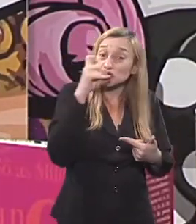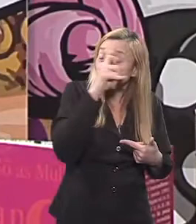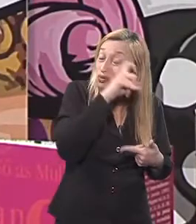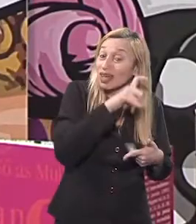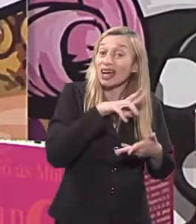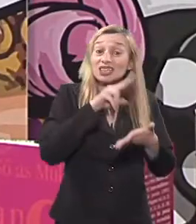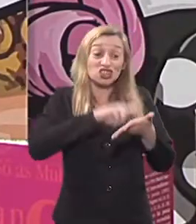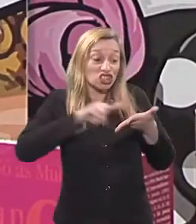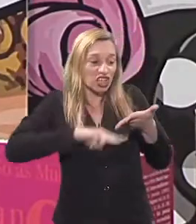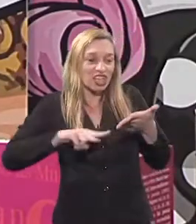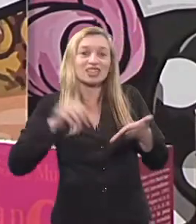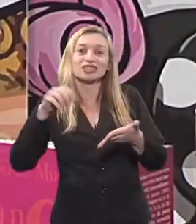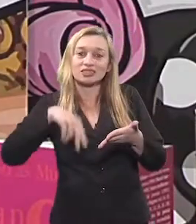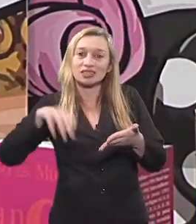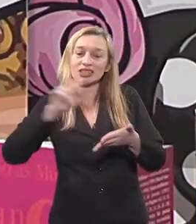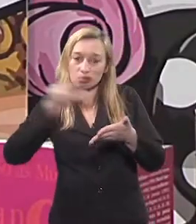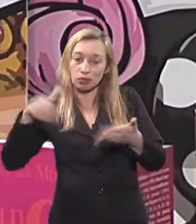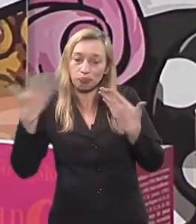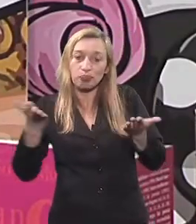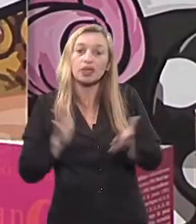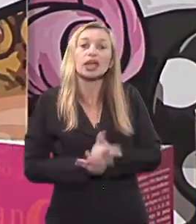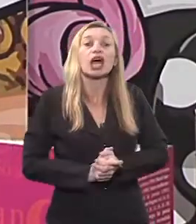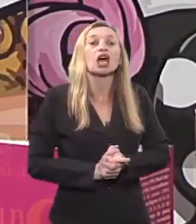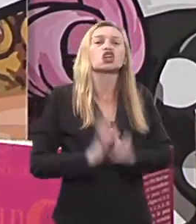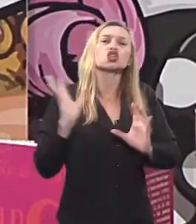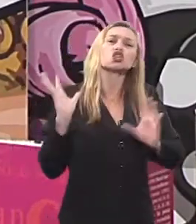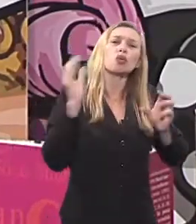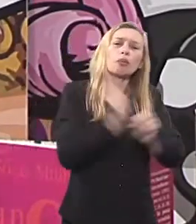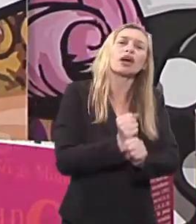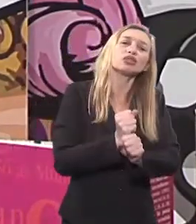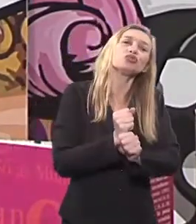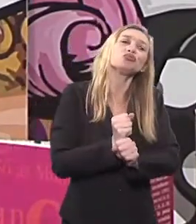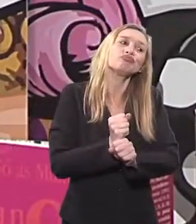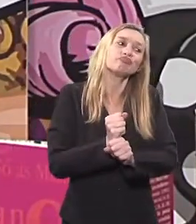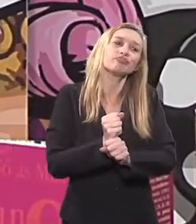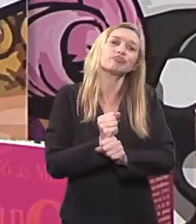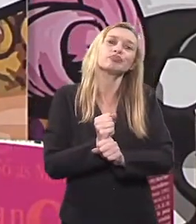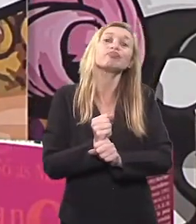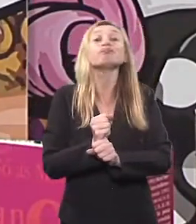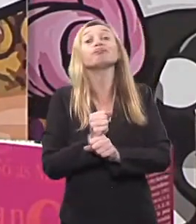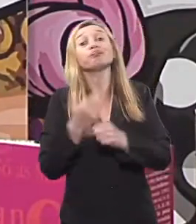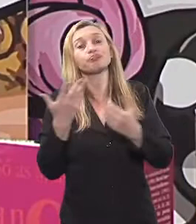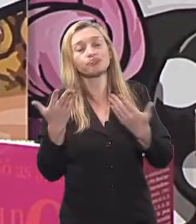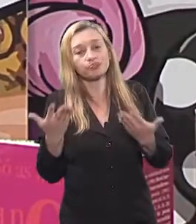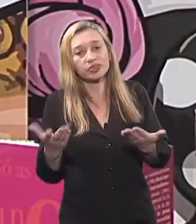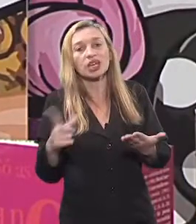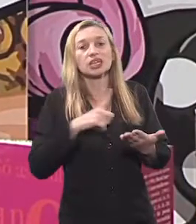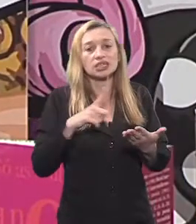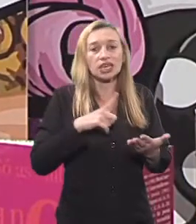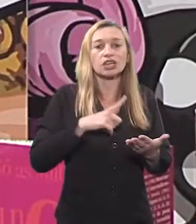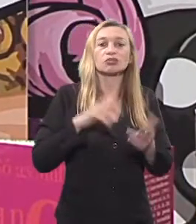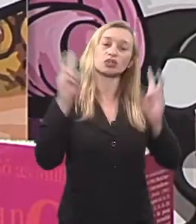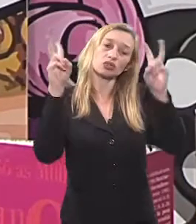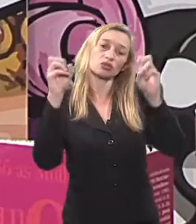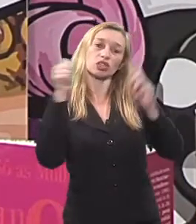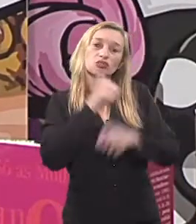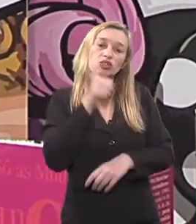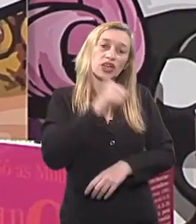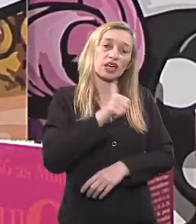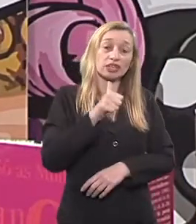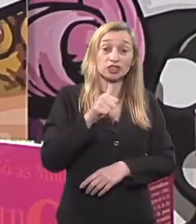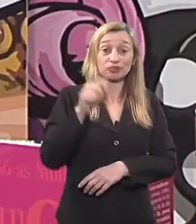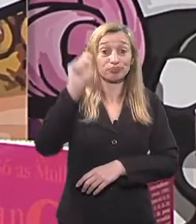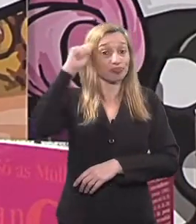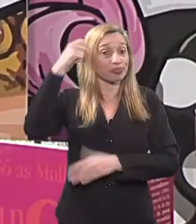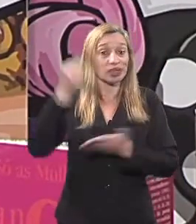as letras e com os livros nacional. Somado a isso, temos a questão das mulheres negras